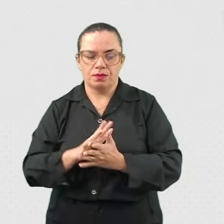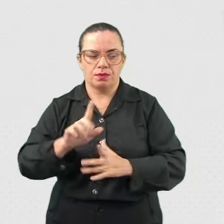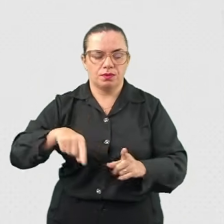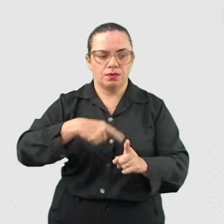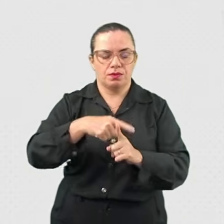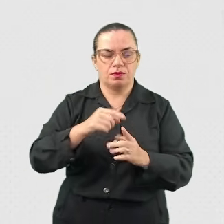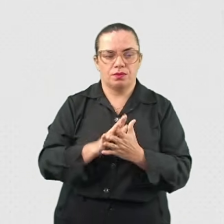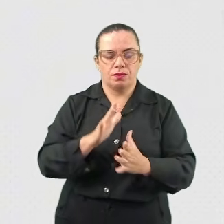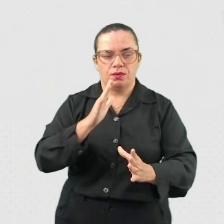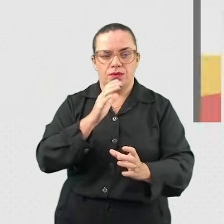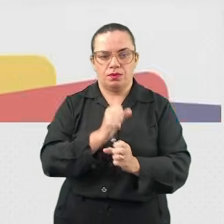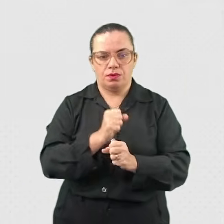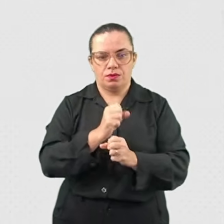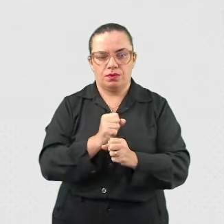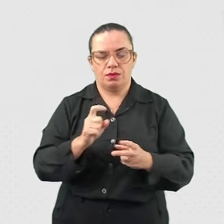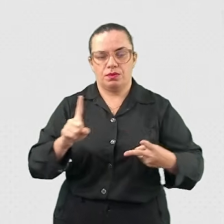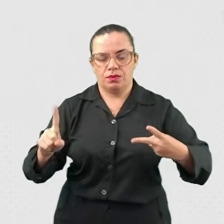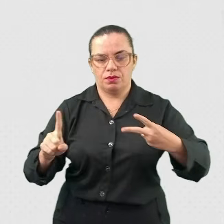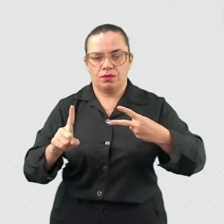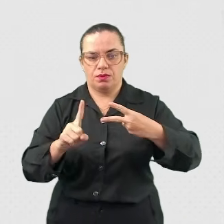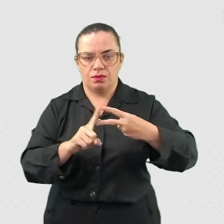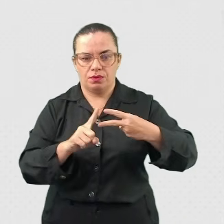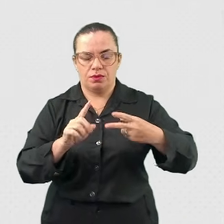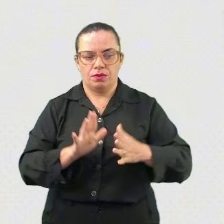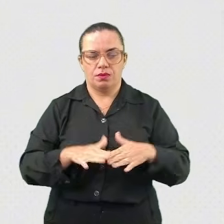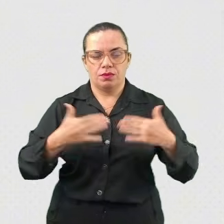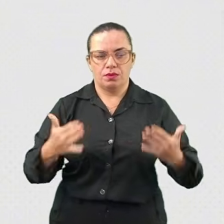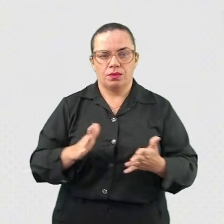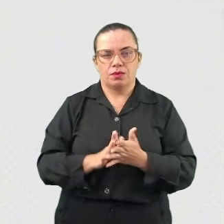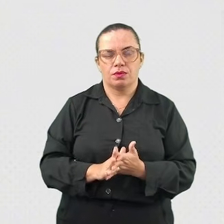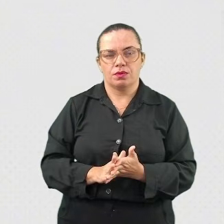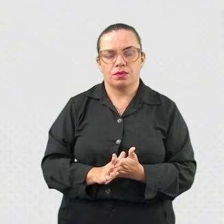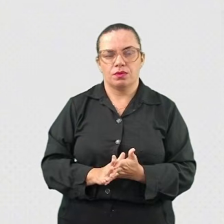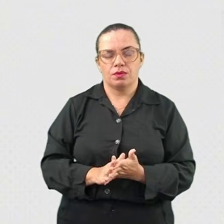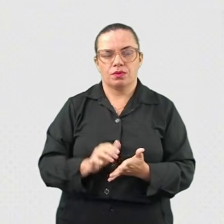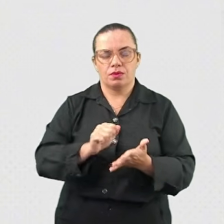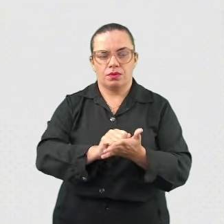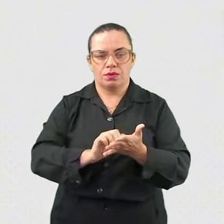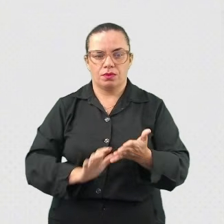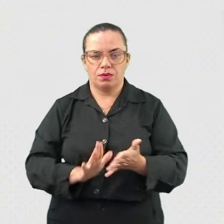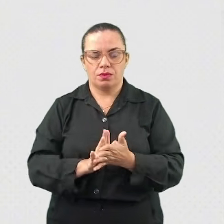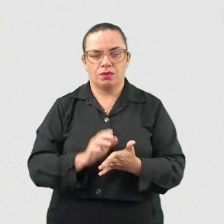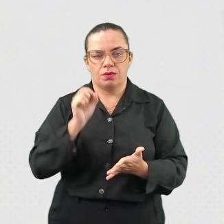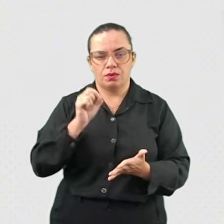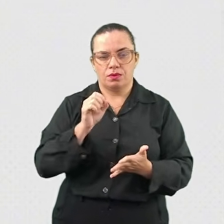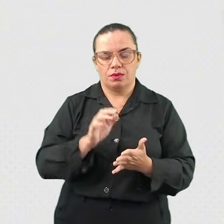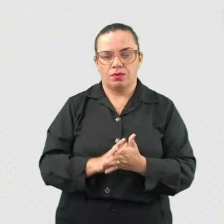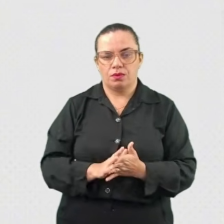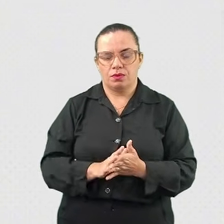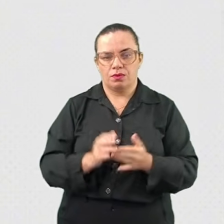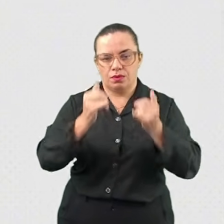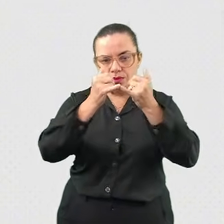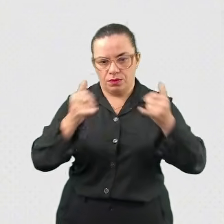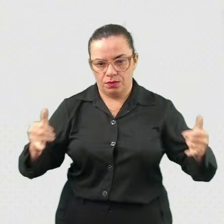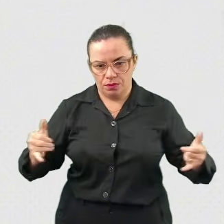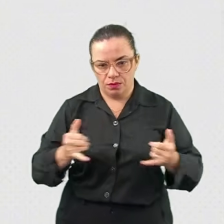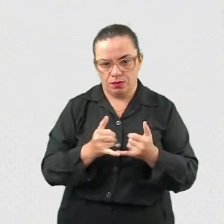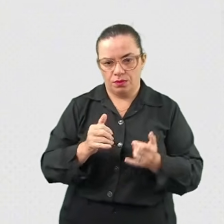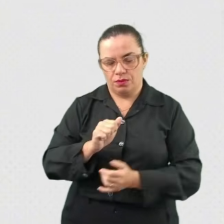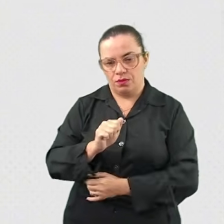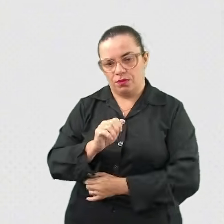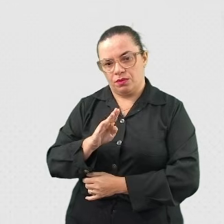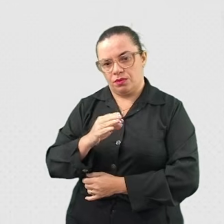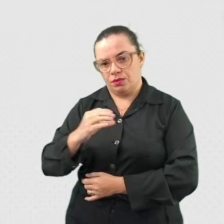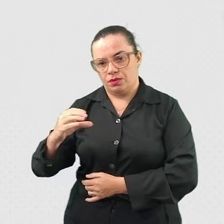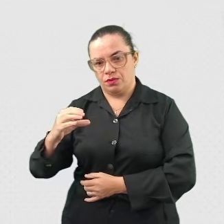internos de um polígono. Vamos fazer um exercício, tá? Em um triângulo ABC, as medidas dos